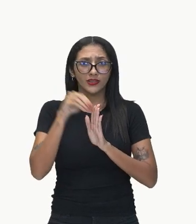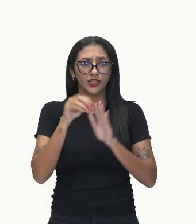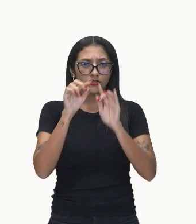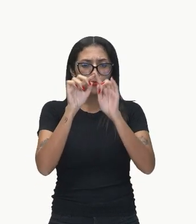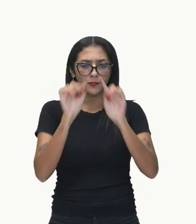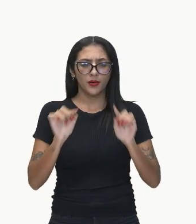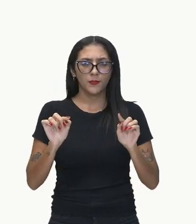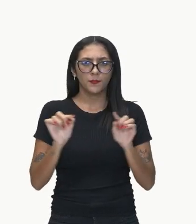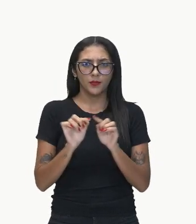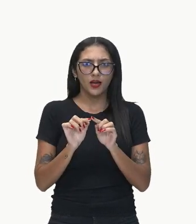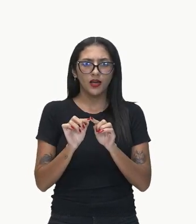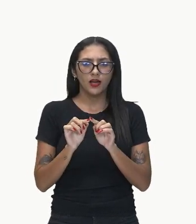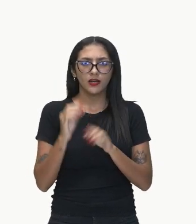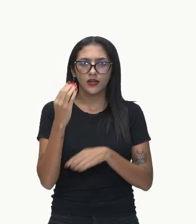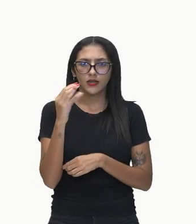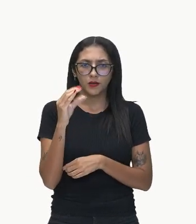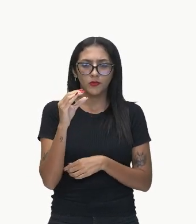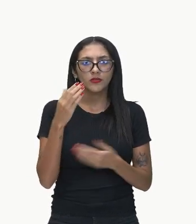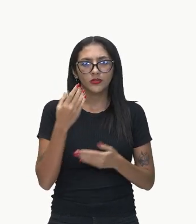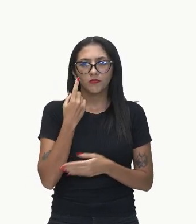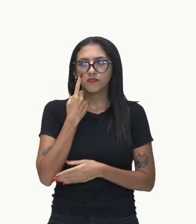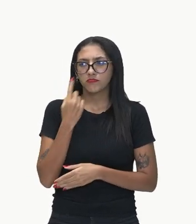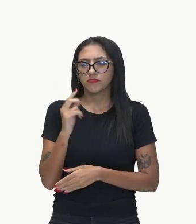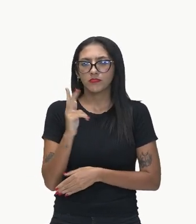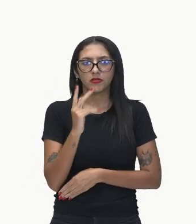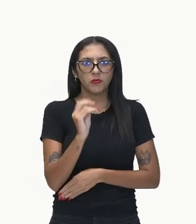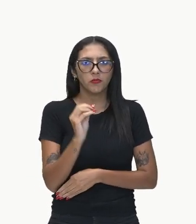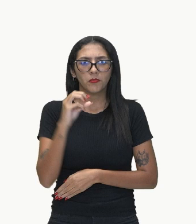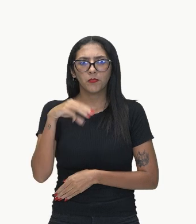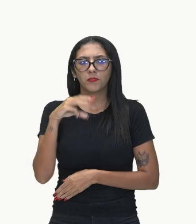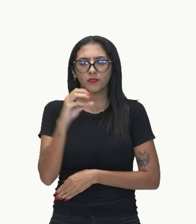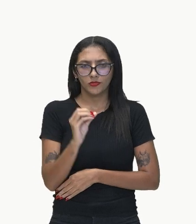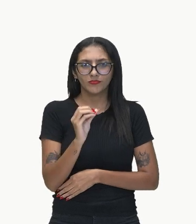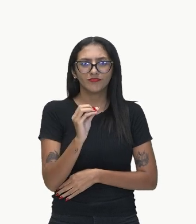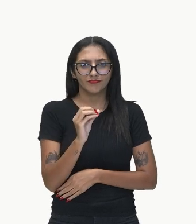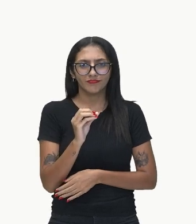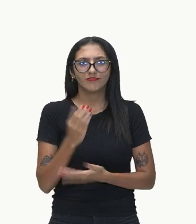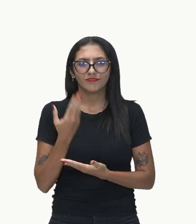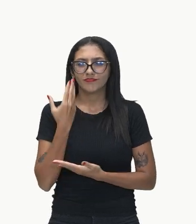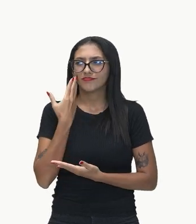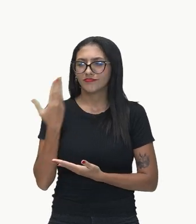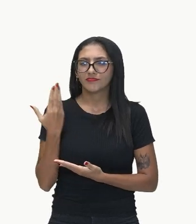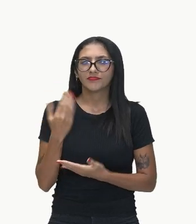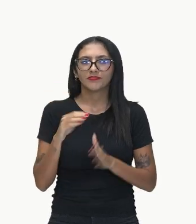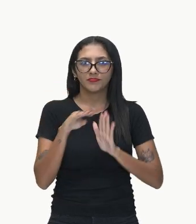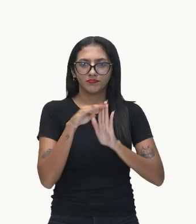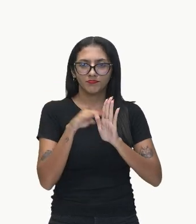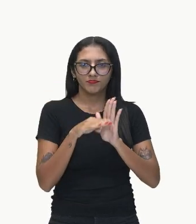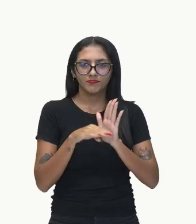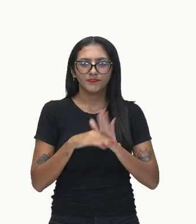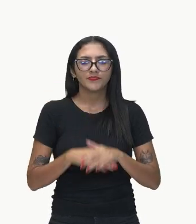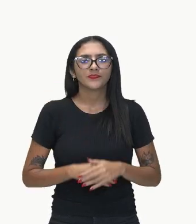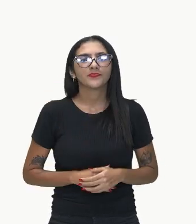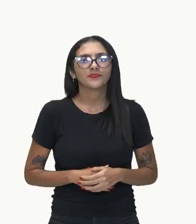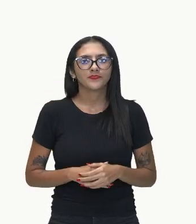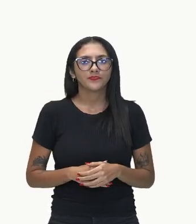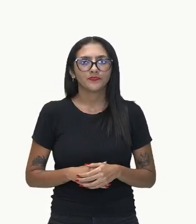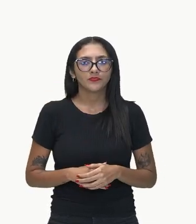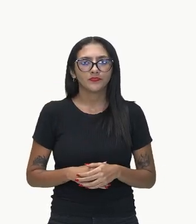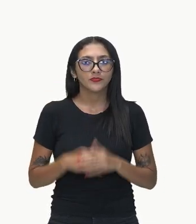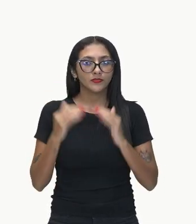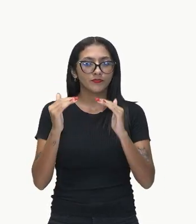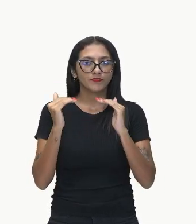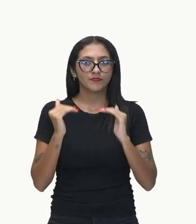é homocíclica. Então, tá aí a classificação dessa cadeia carbônica, ok? Essa outra aqui, eu